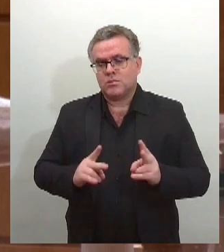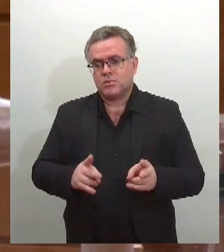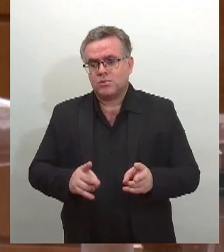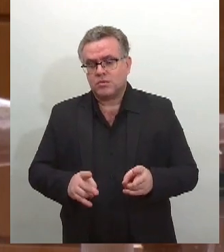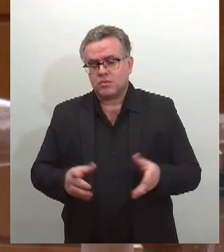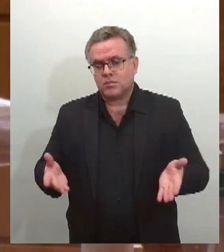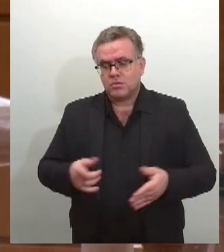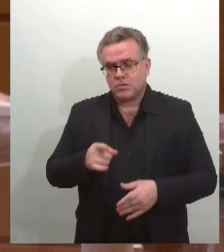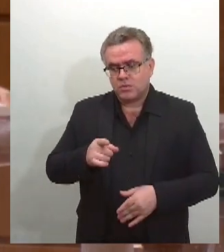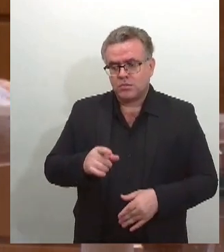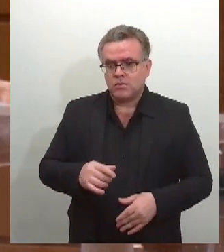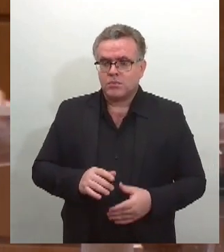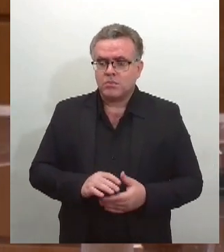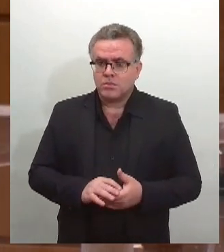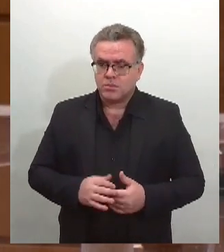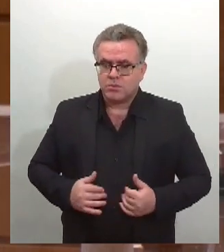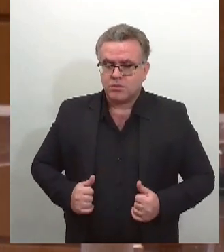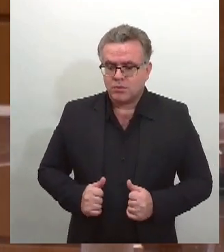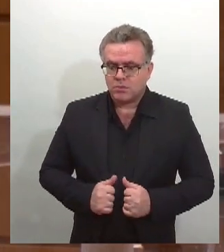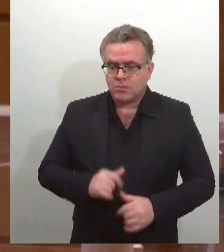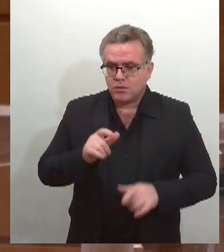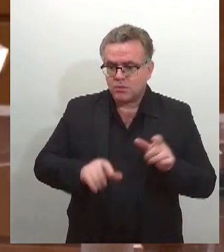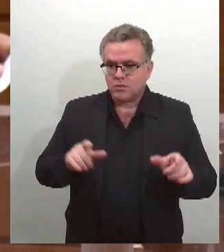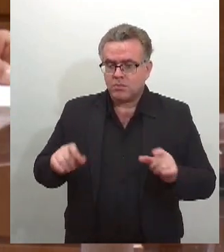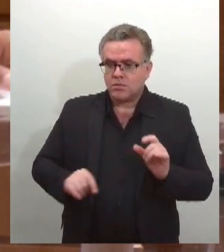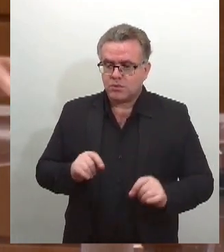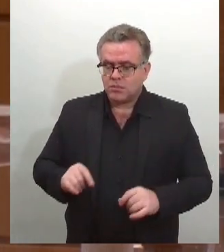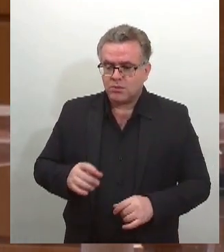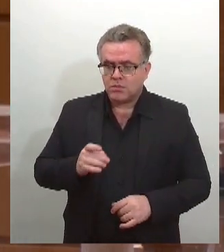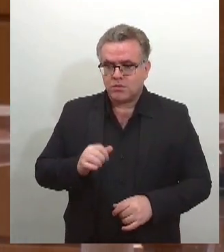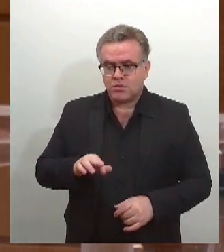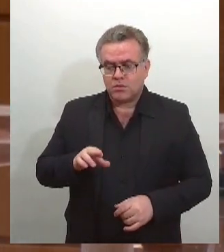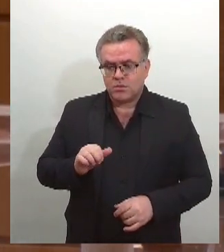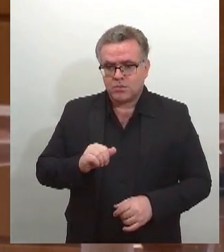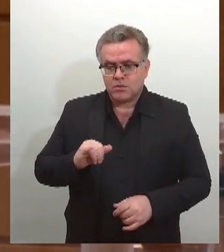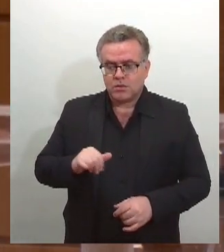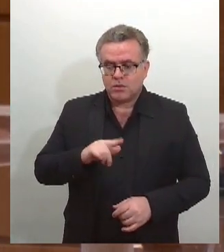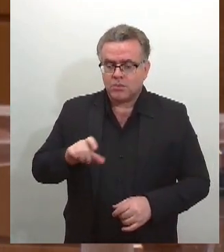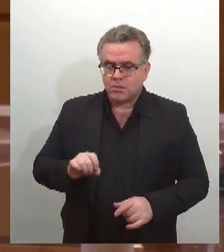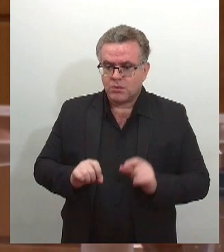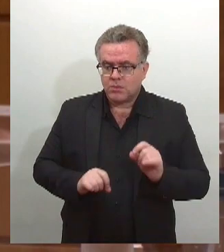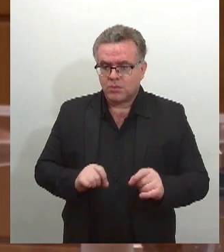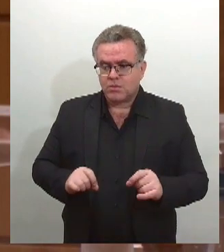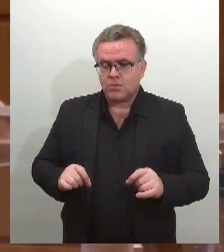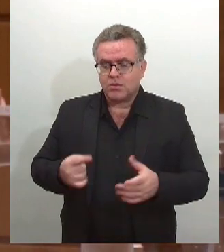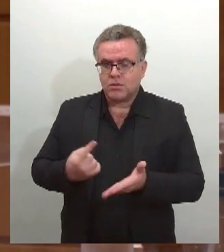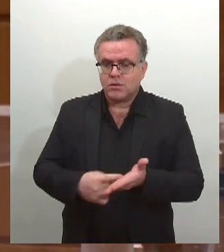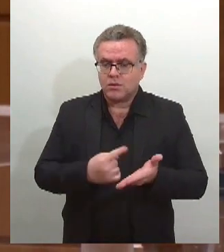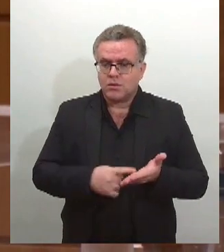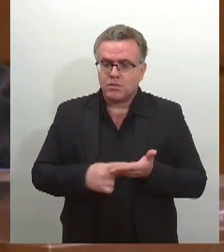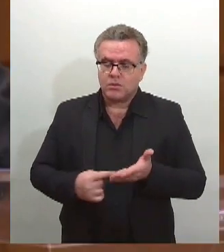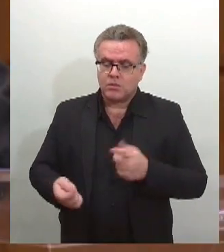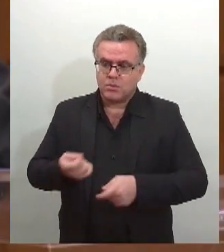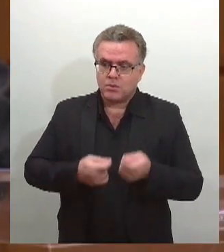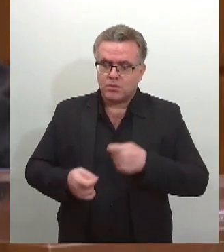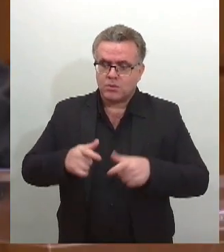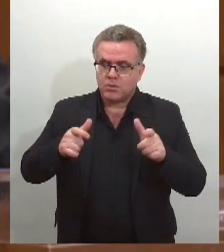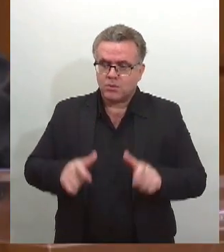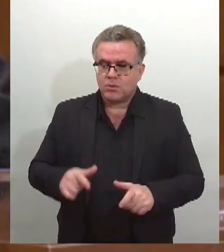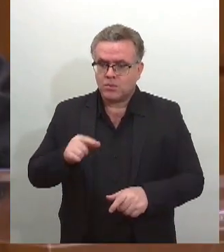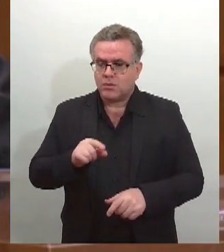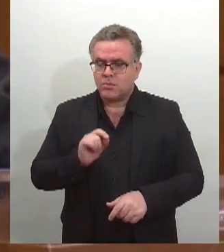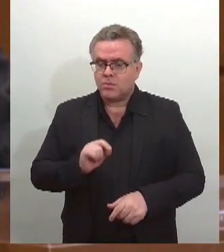O produtor Erivaldo Marques Aragão falou sobre alguns aspectos econômicos do Alto Sertão do estado,